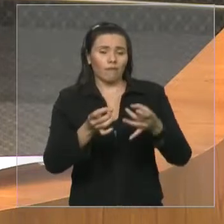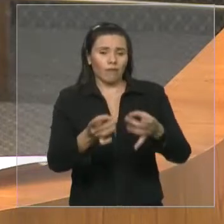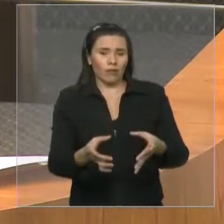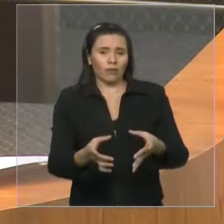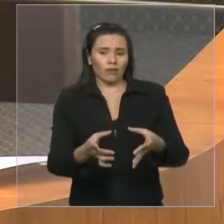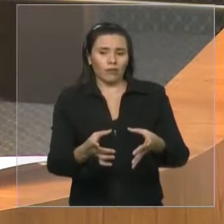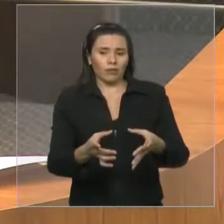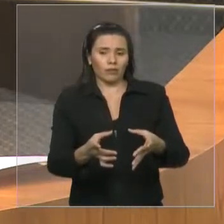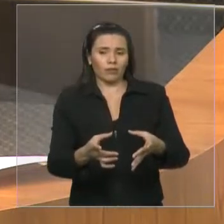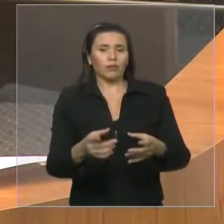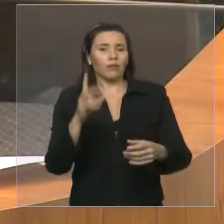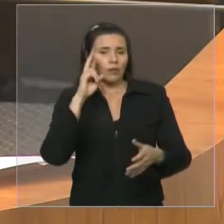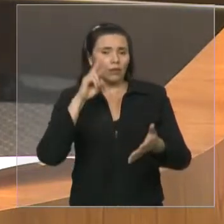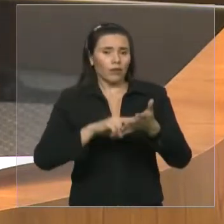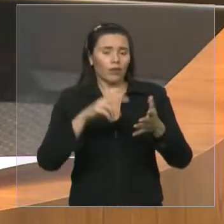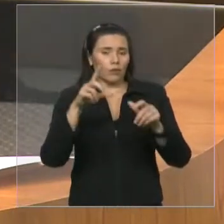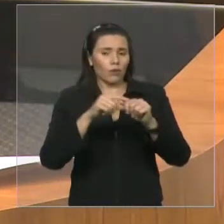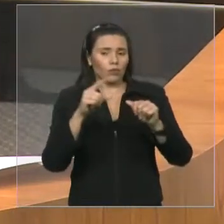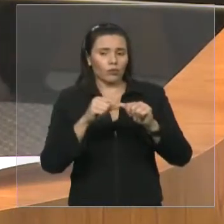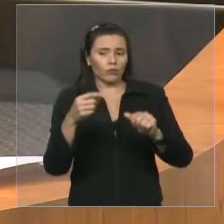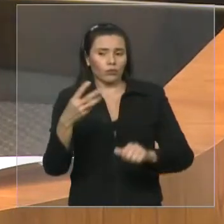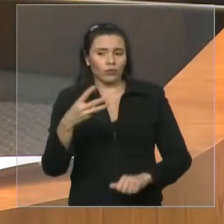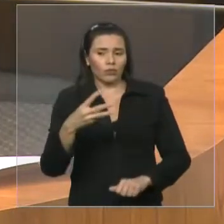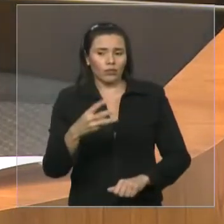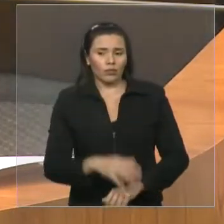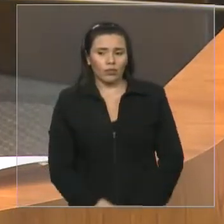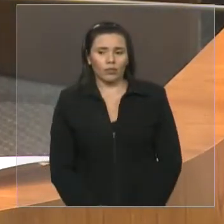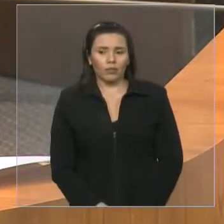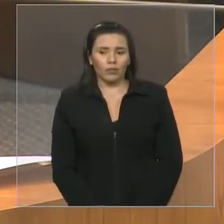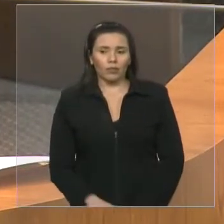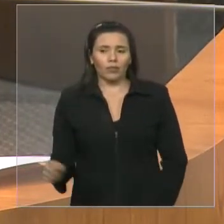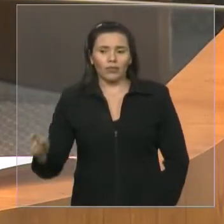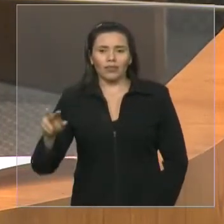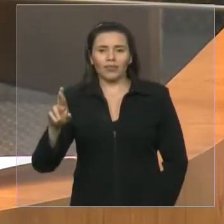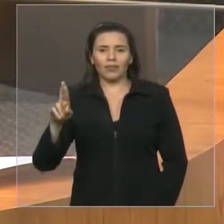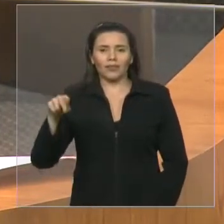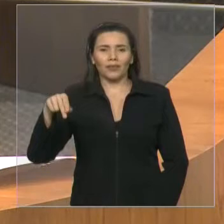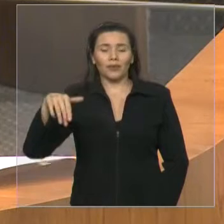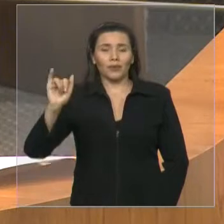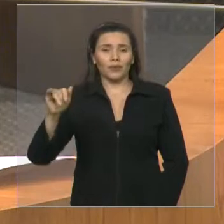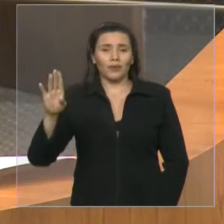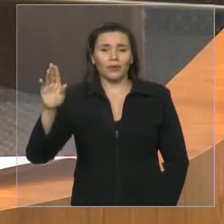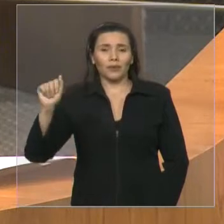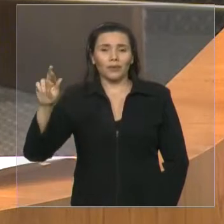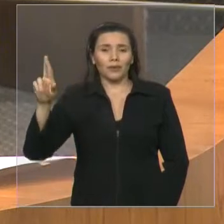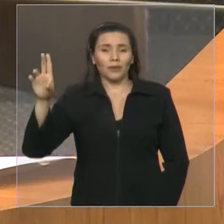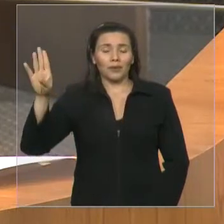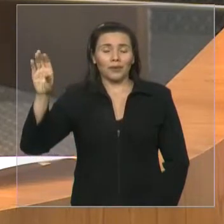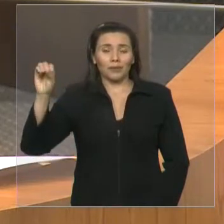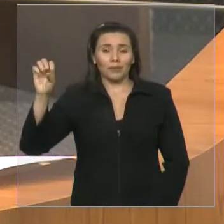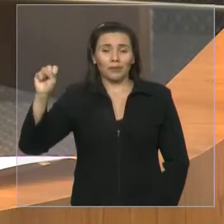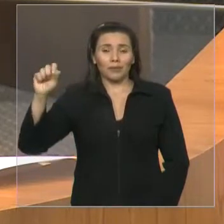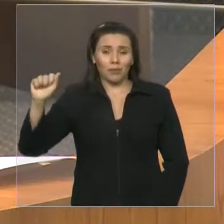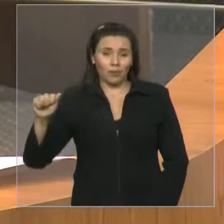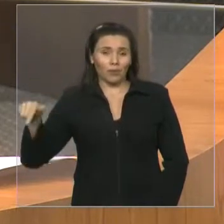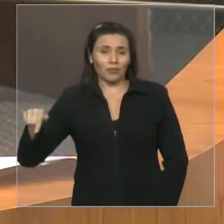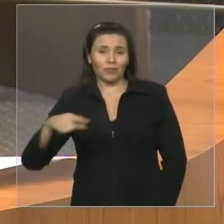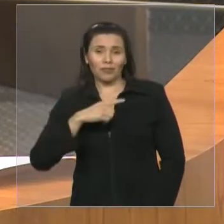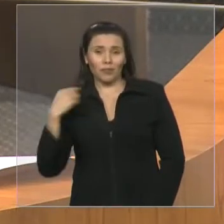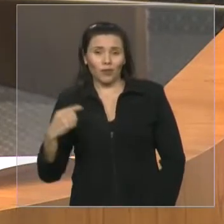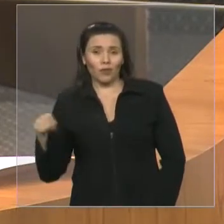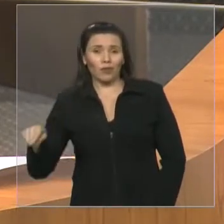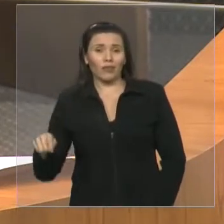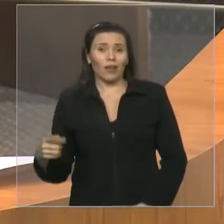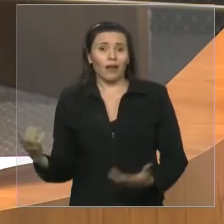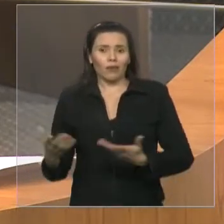Deputado, lê o artigo 3. Rui Barbosa está se tremendo na catatumba dele, porque foi mal construído. Aqui diz assim... Largue Rui Barbosa de mão, né?